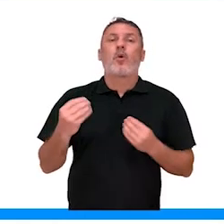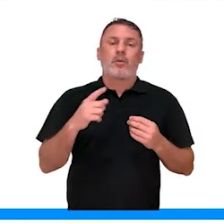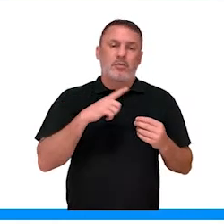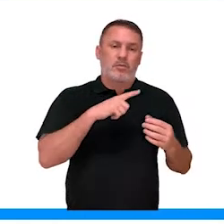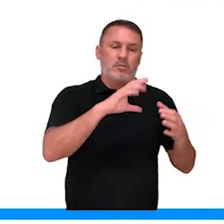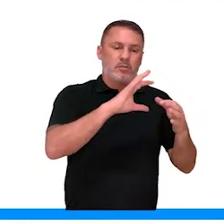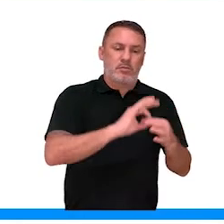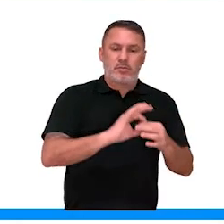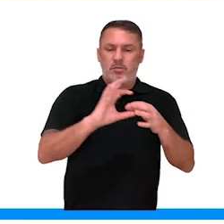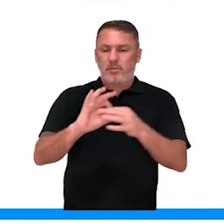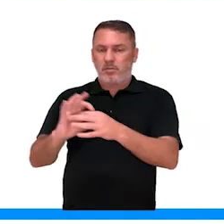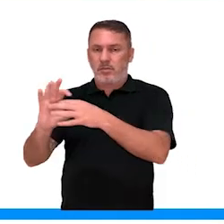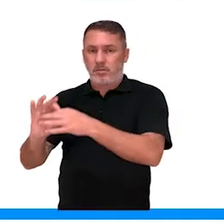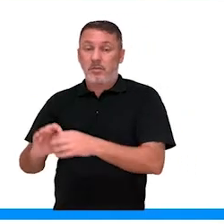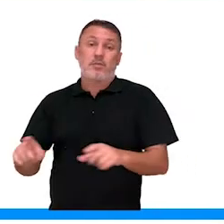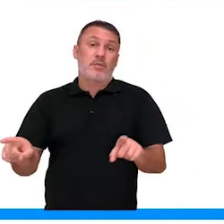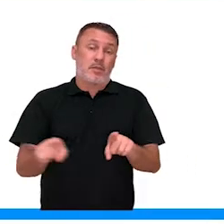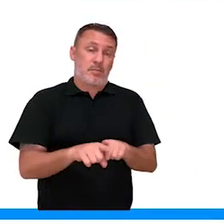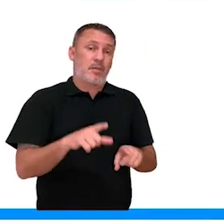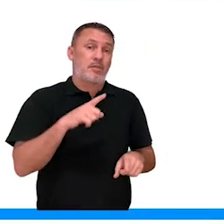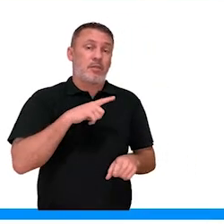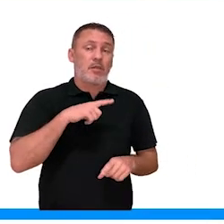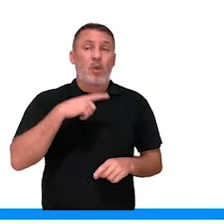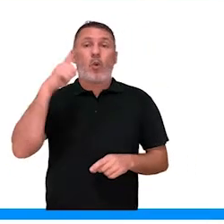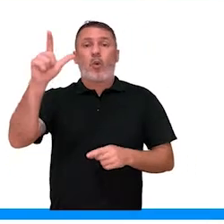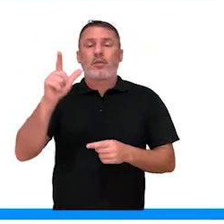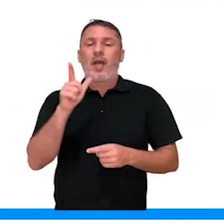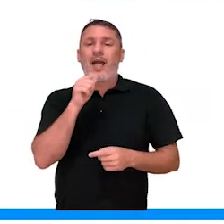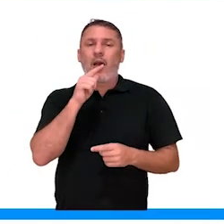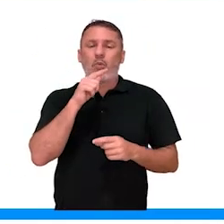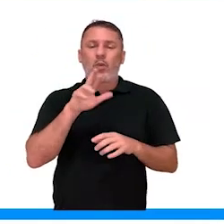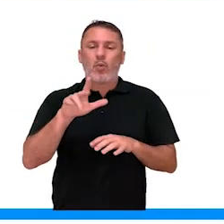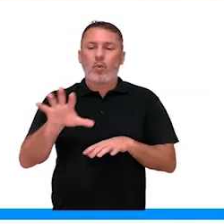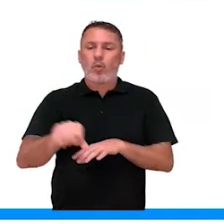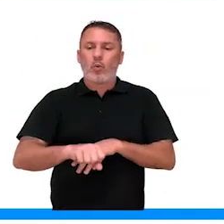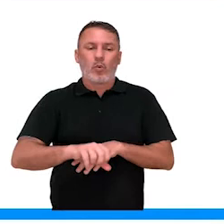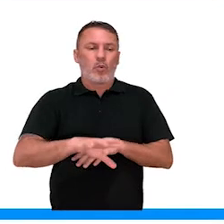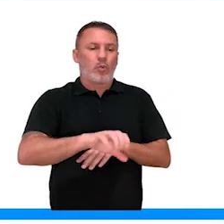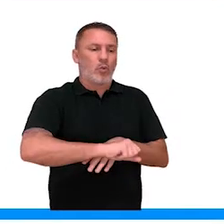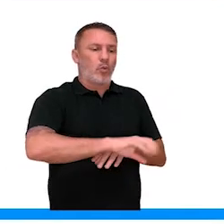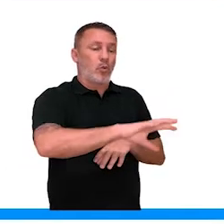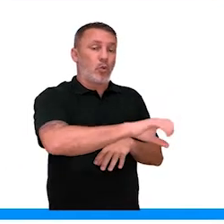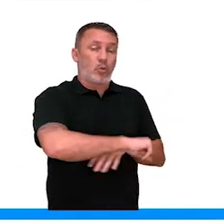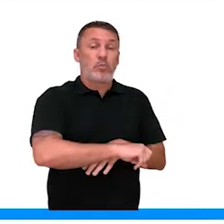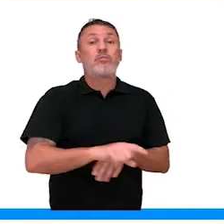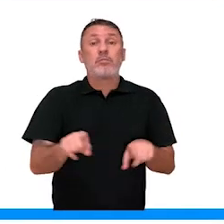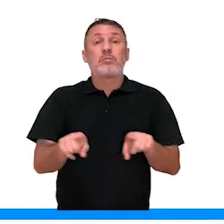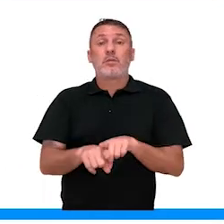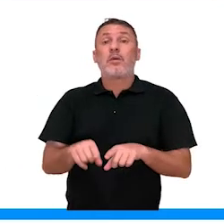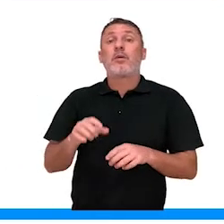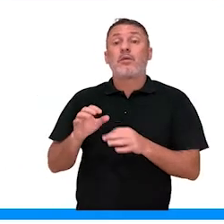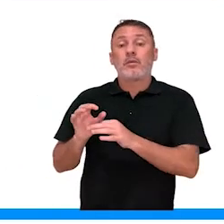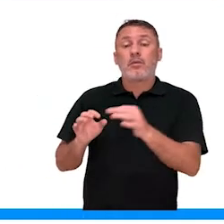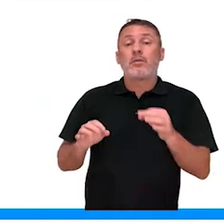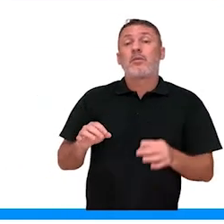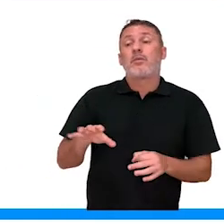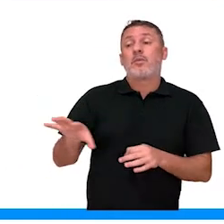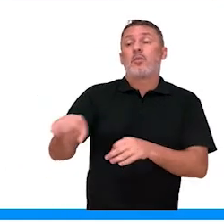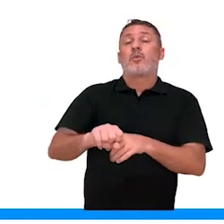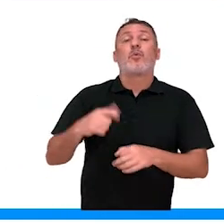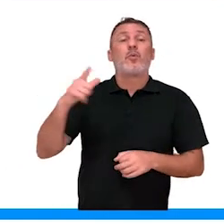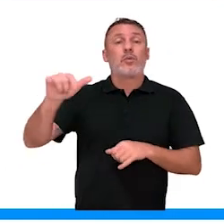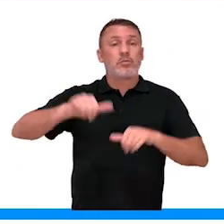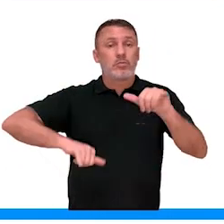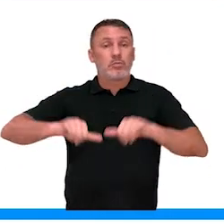liga fortemente com outras moléculas de água, ela também tem a capacidade de se ligar fortemente a